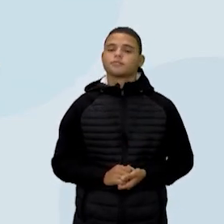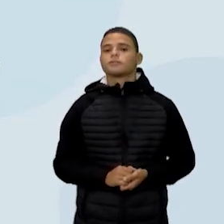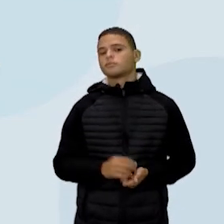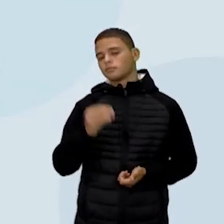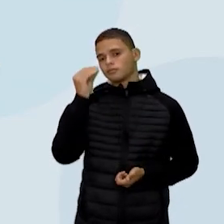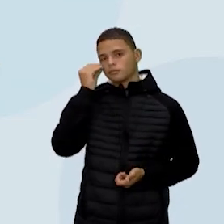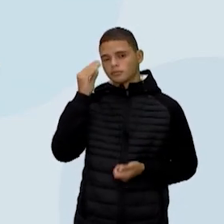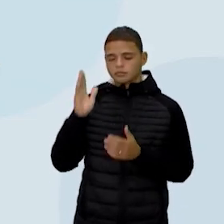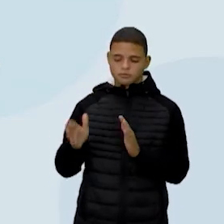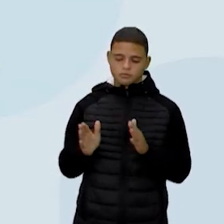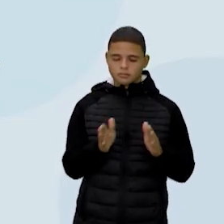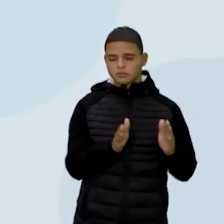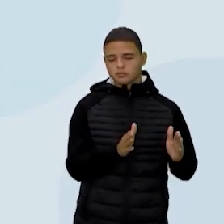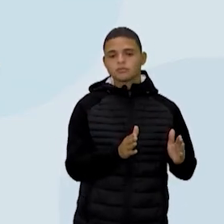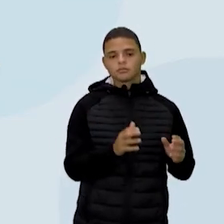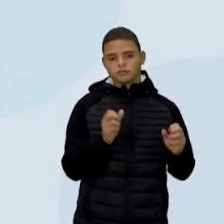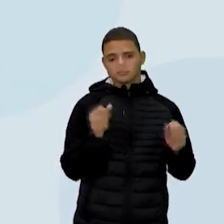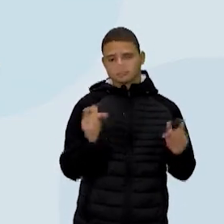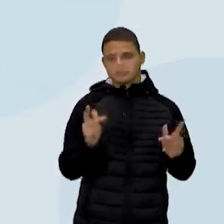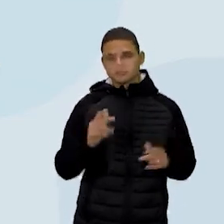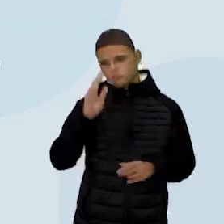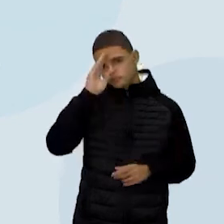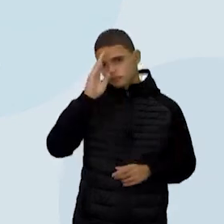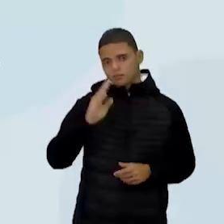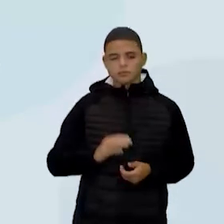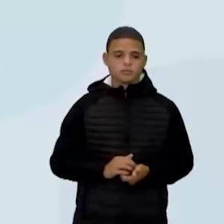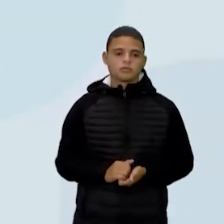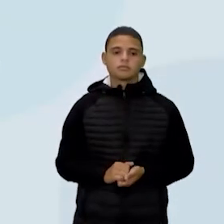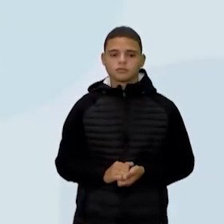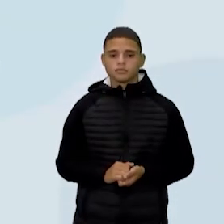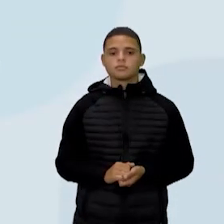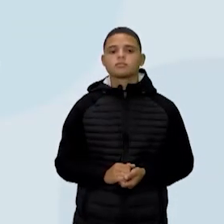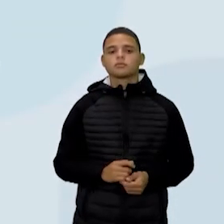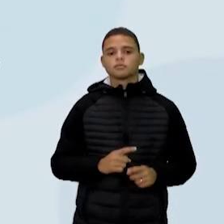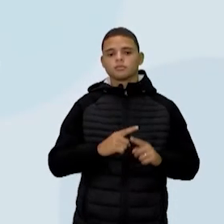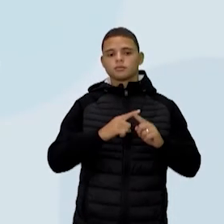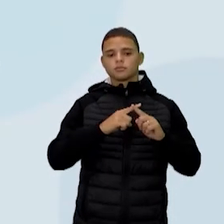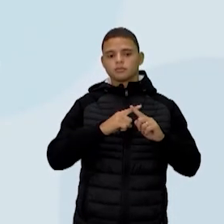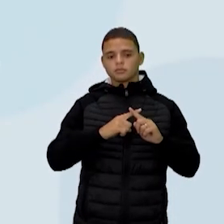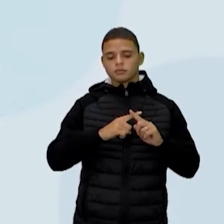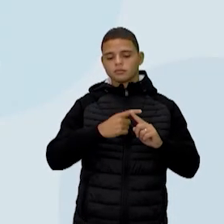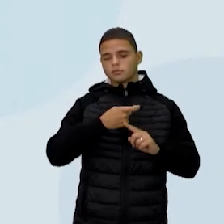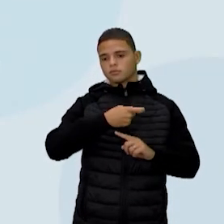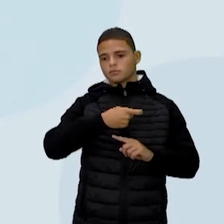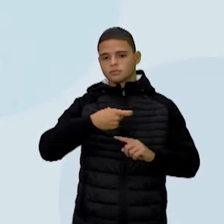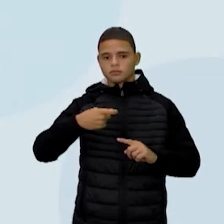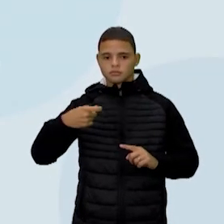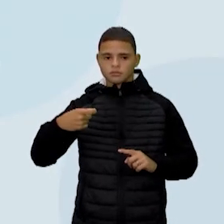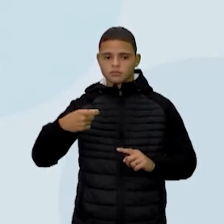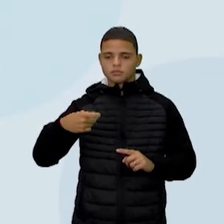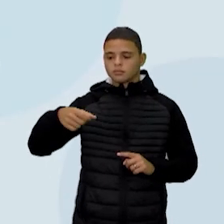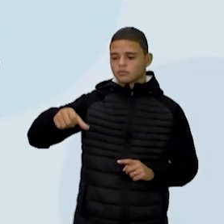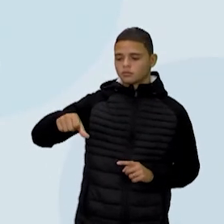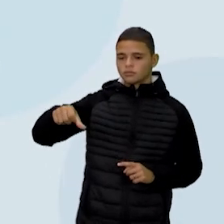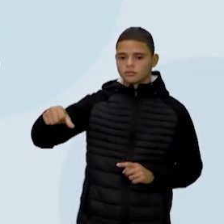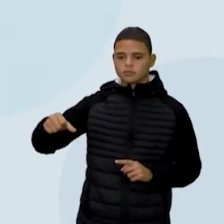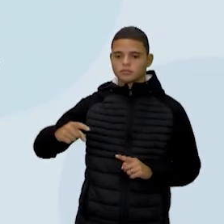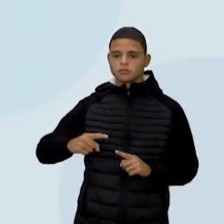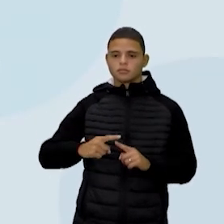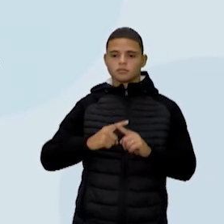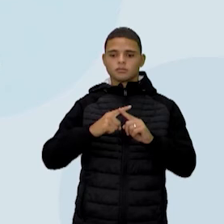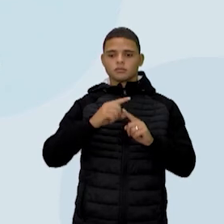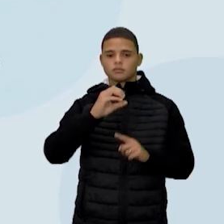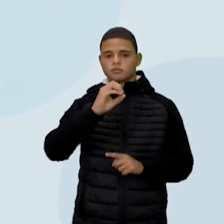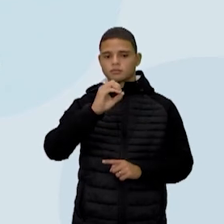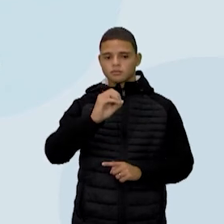colocar tudo bonitinho no caso de proporcionalidade direta. Multipliquei em x, né? 99 vezes L e